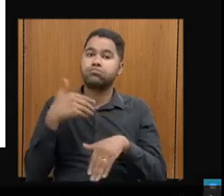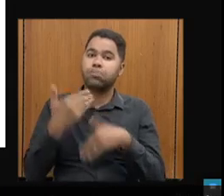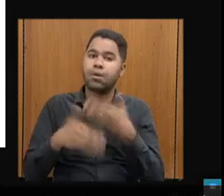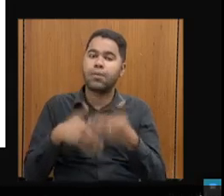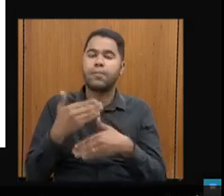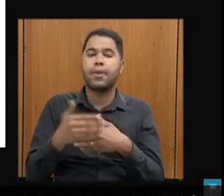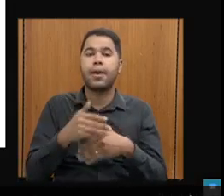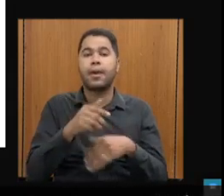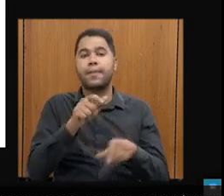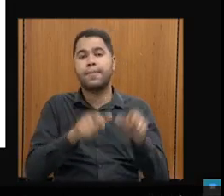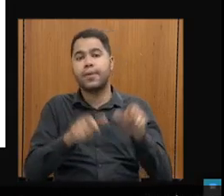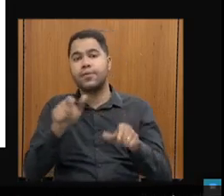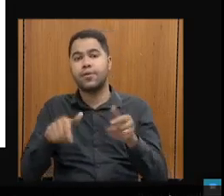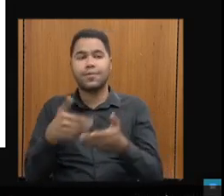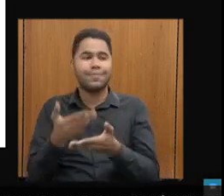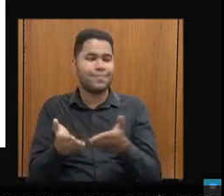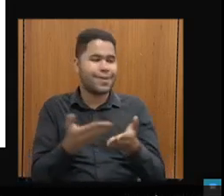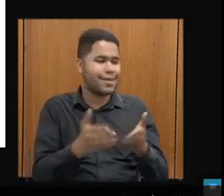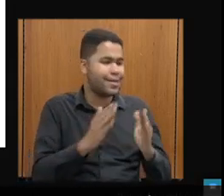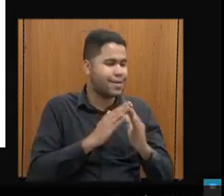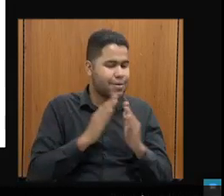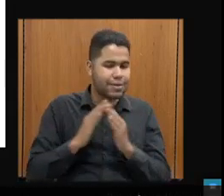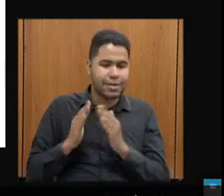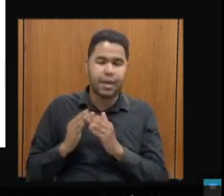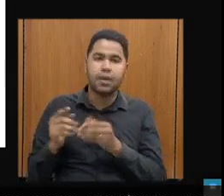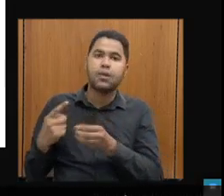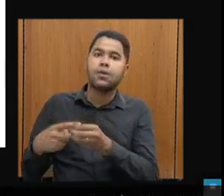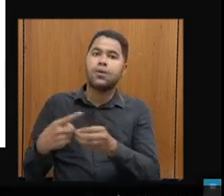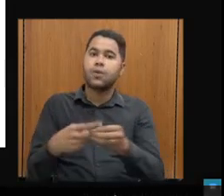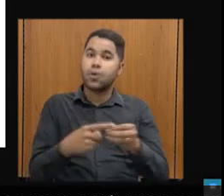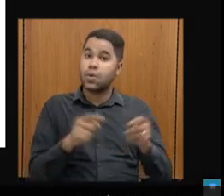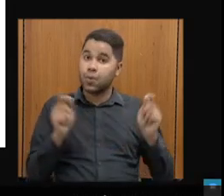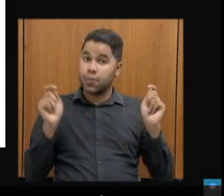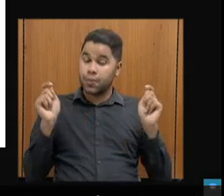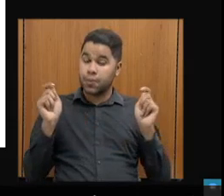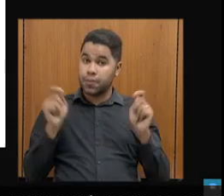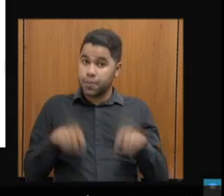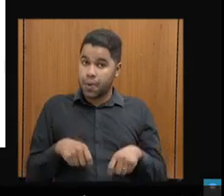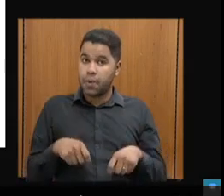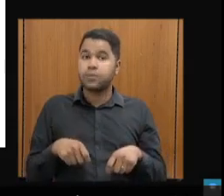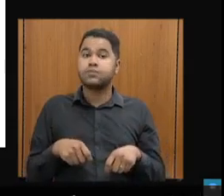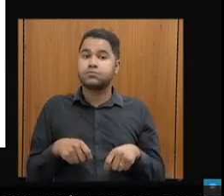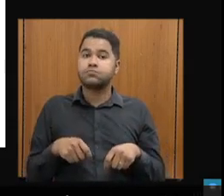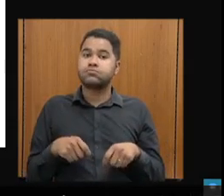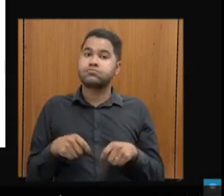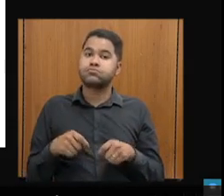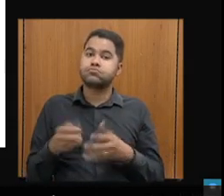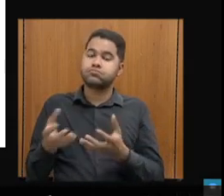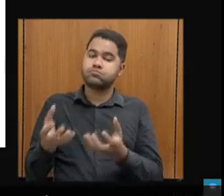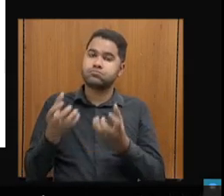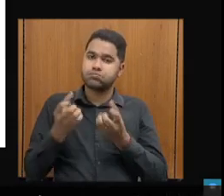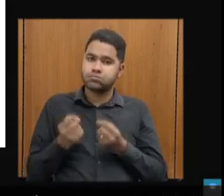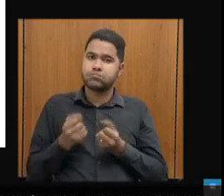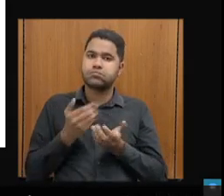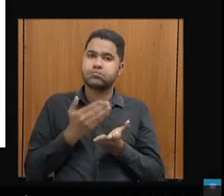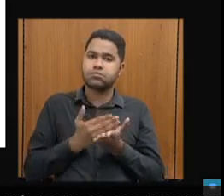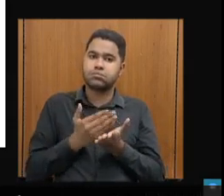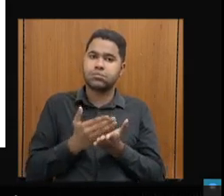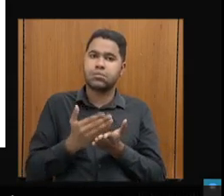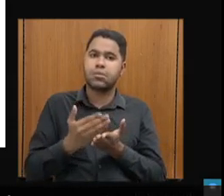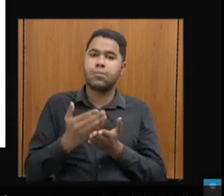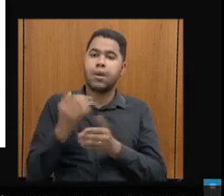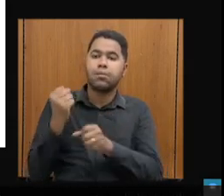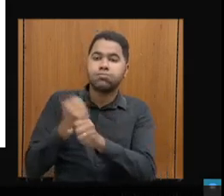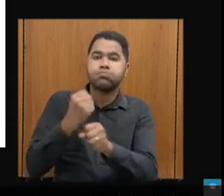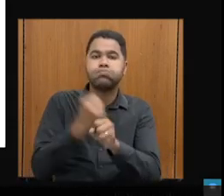aqueles que perderam suas casas os municípios podem fazer adesão a esse financiamento para